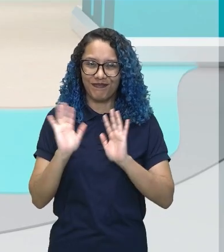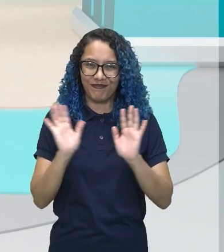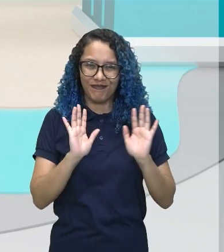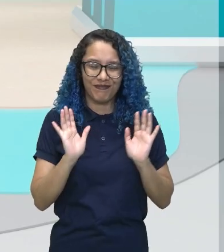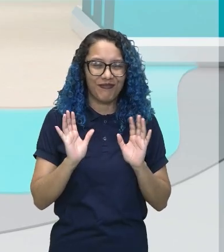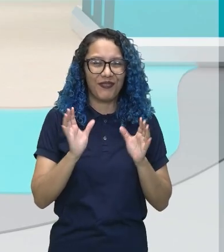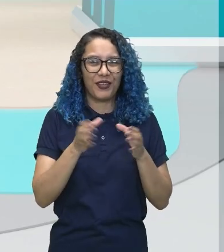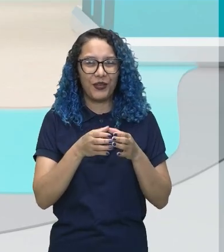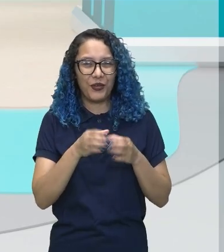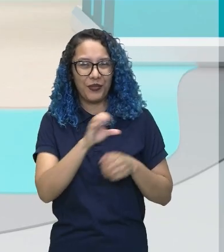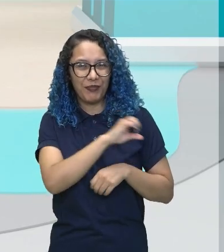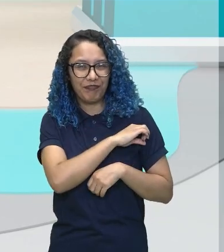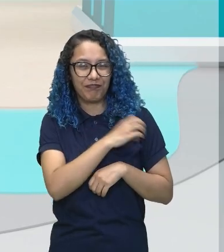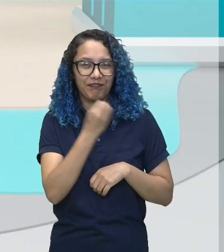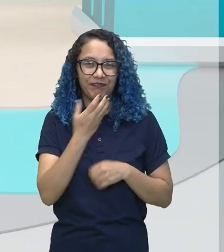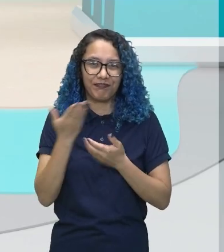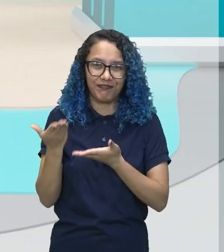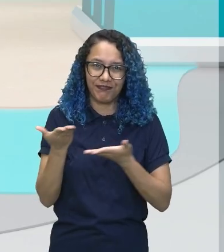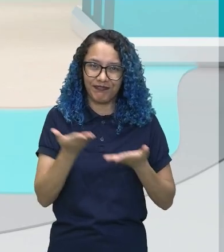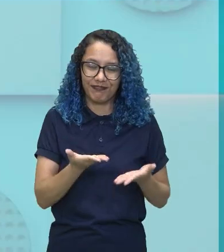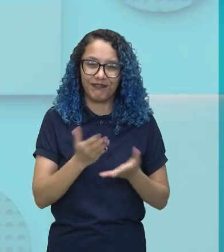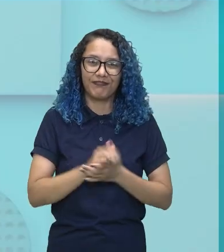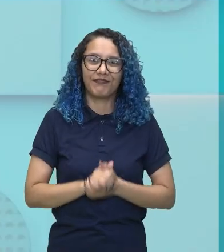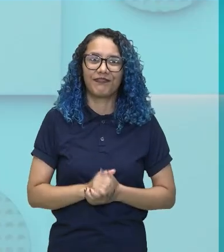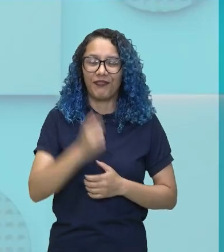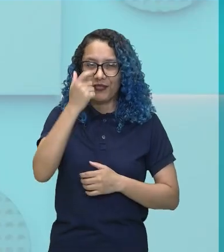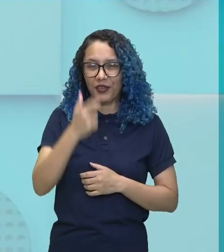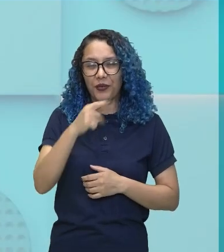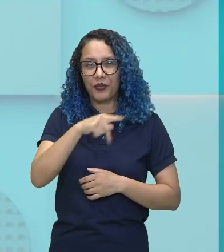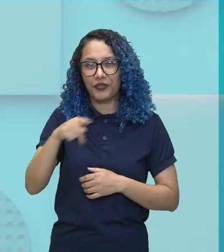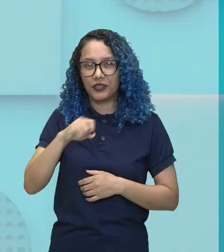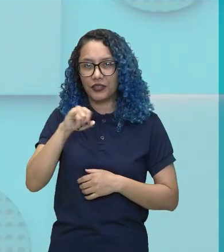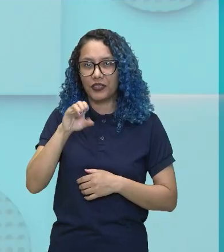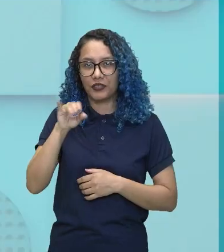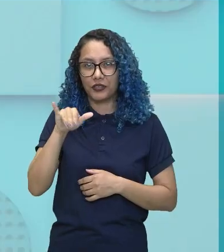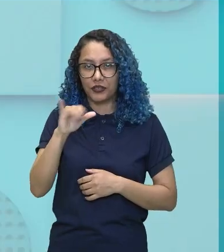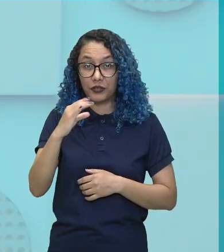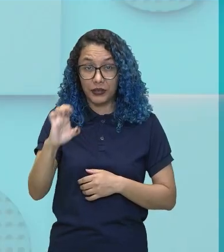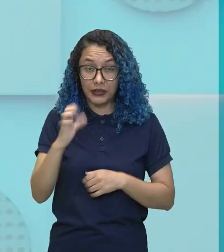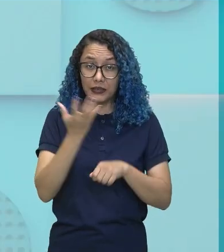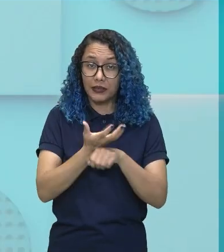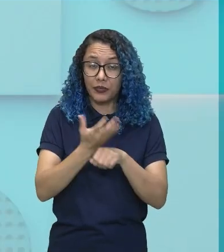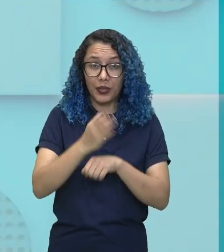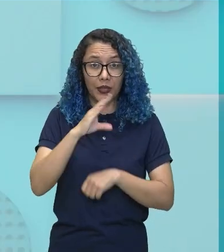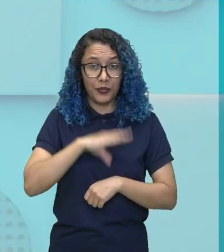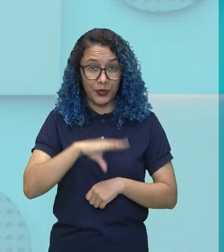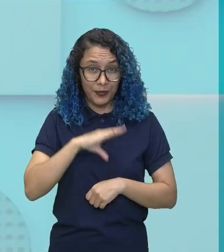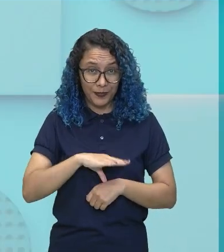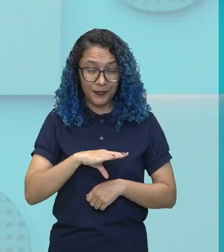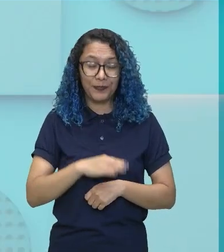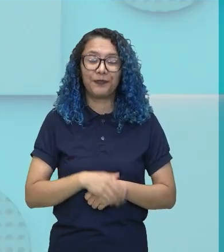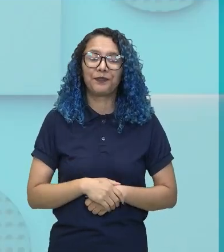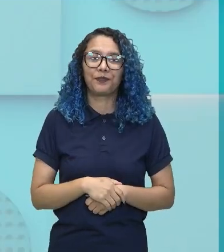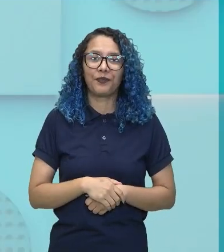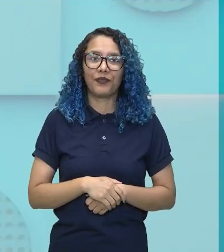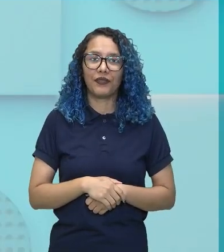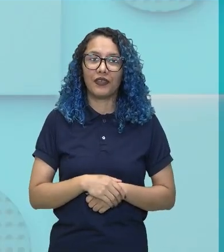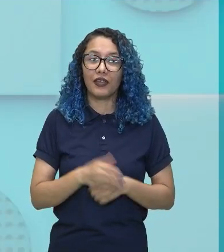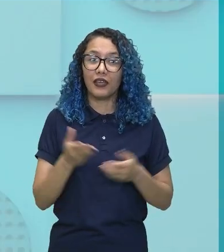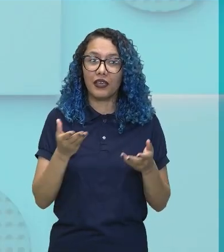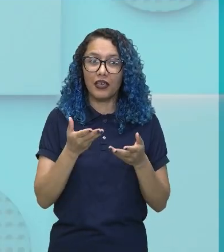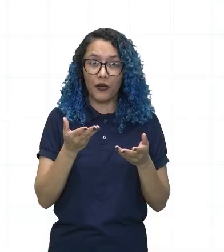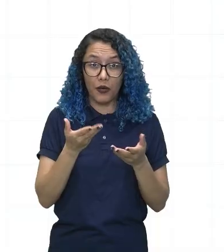estudantes do 9º ano, sejam bem-vindos. Eu sou a professora Joyce Martins, do componente curricular de Língua Portuguesa,